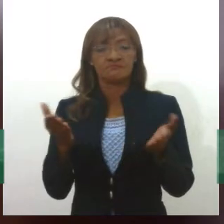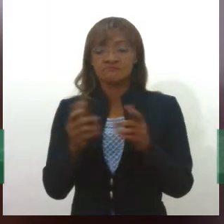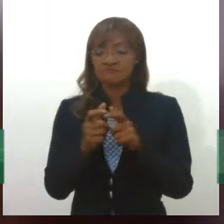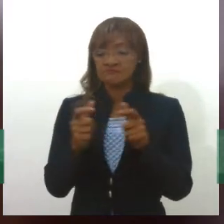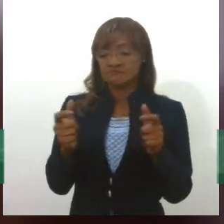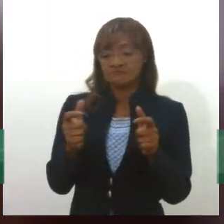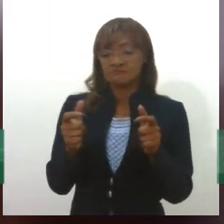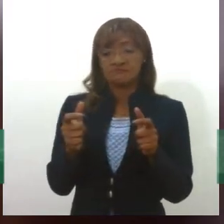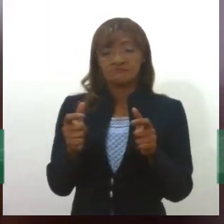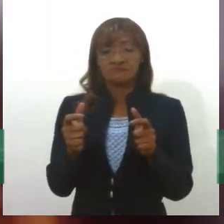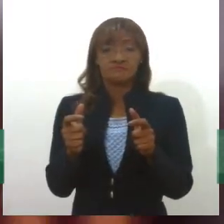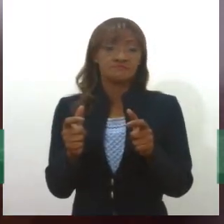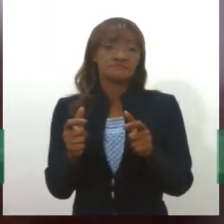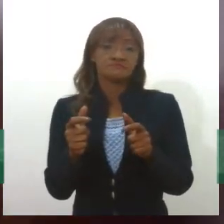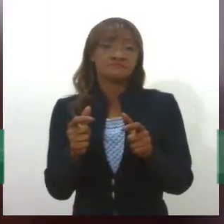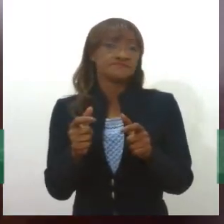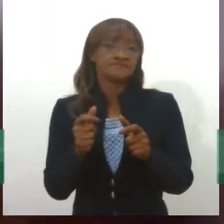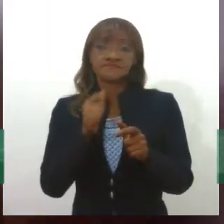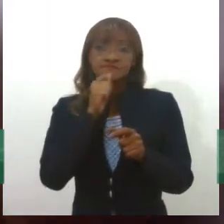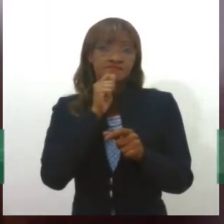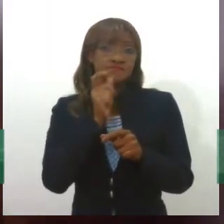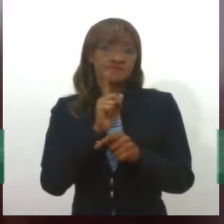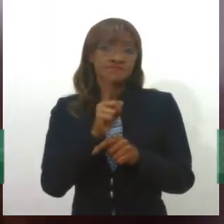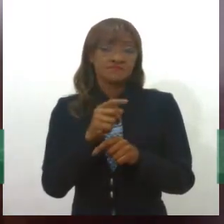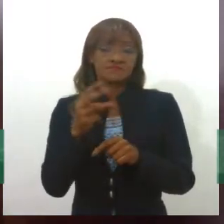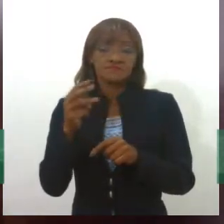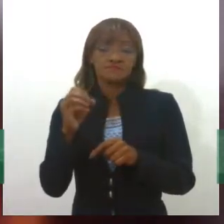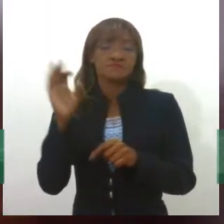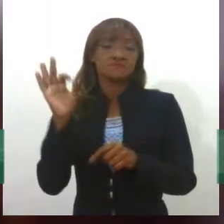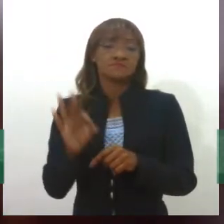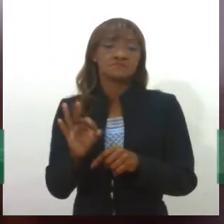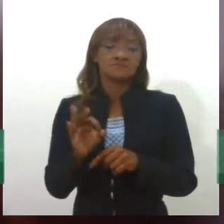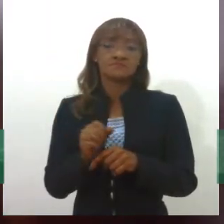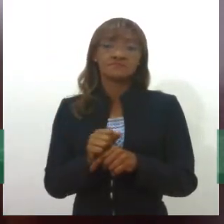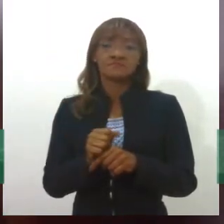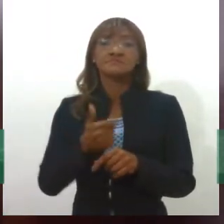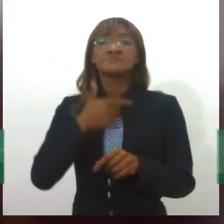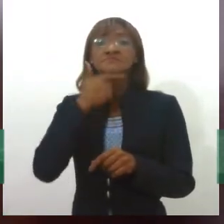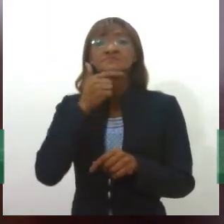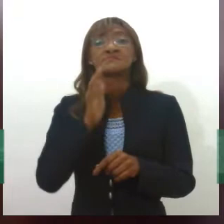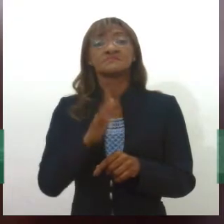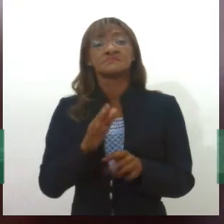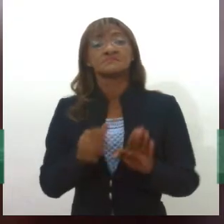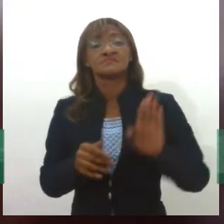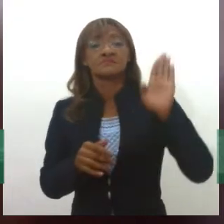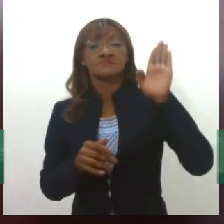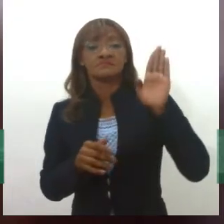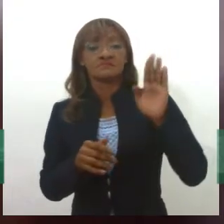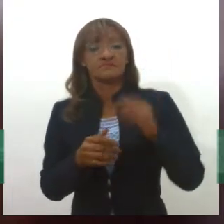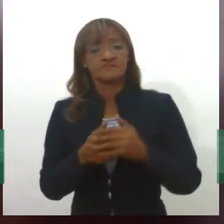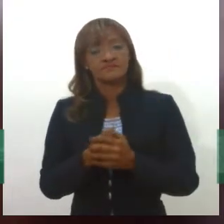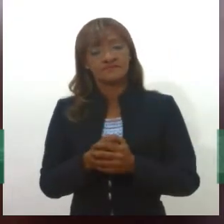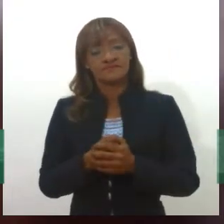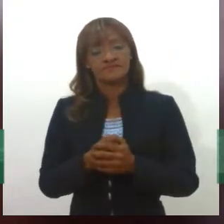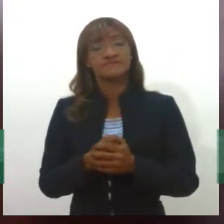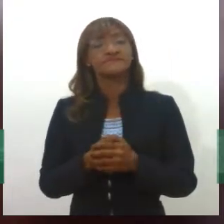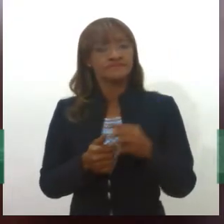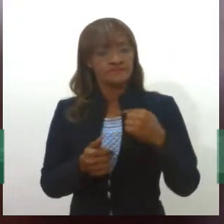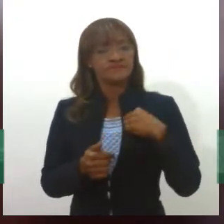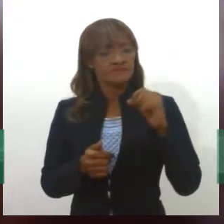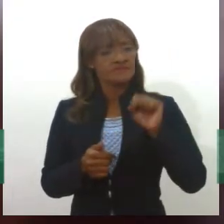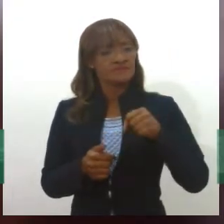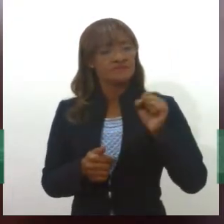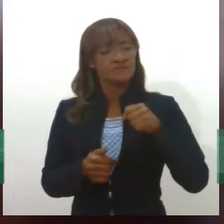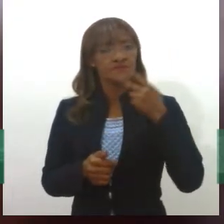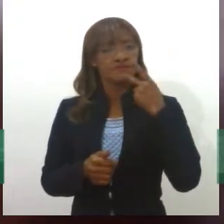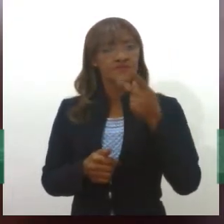longe disso, quer dizer, não chegamos nem nos 30% das cotas em eleitas, né? E eu atribuo, sim, a esse aumento, de